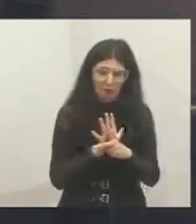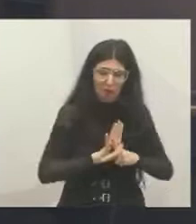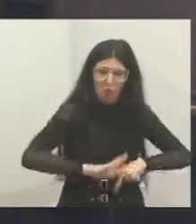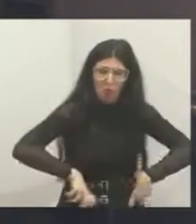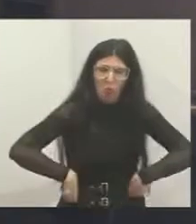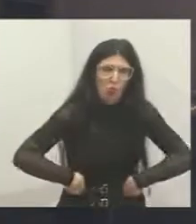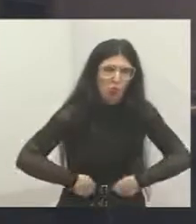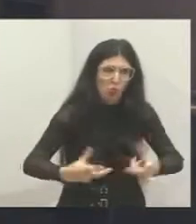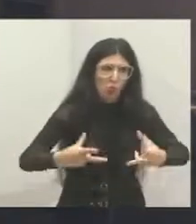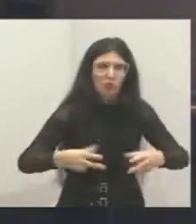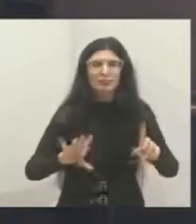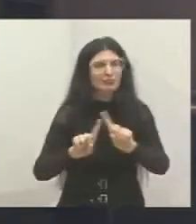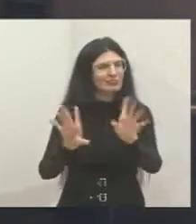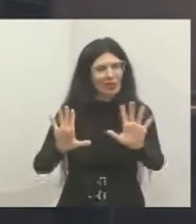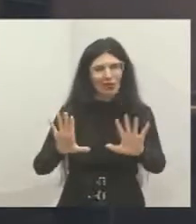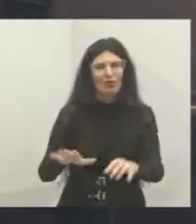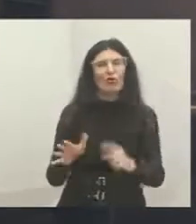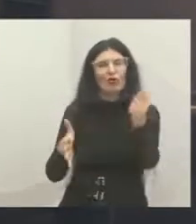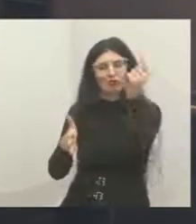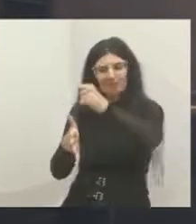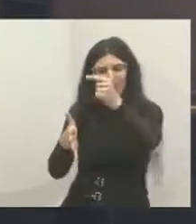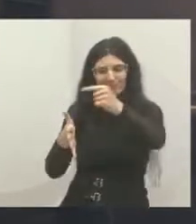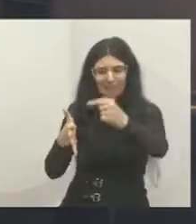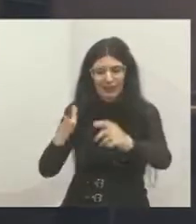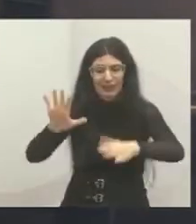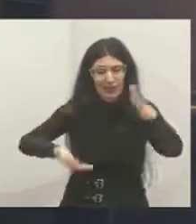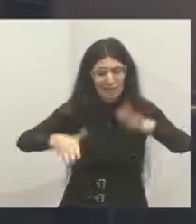de algumas receitas.